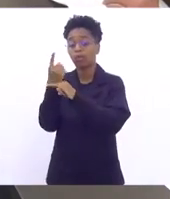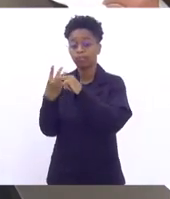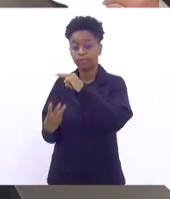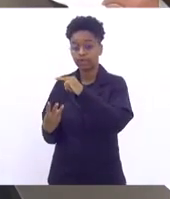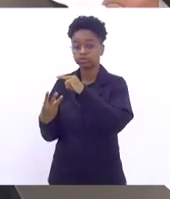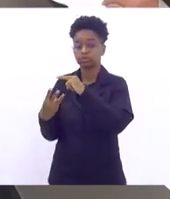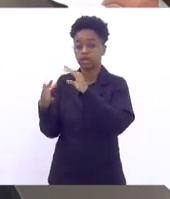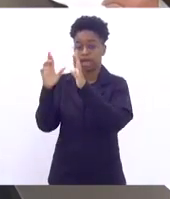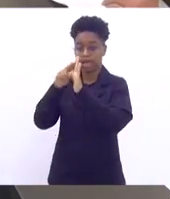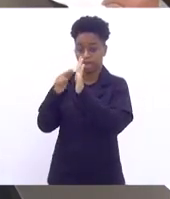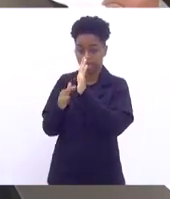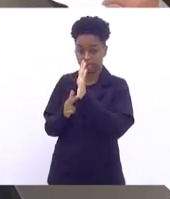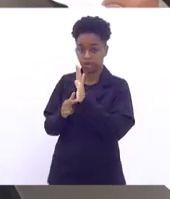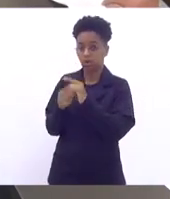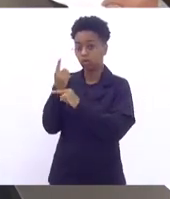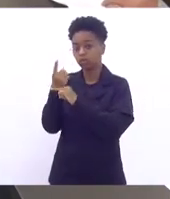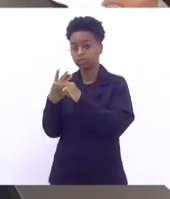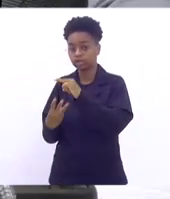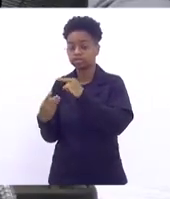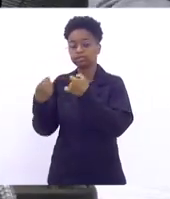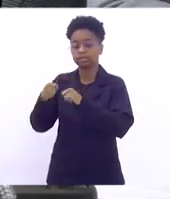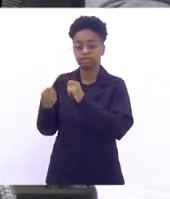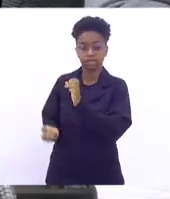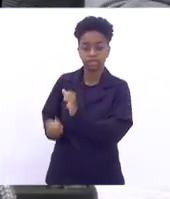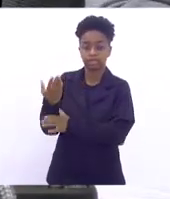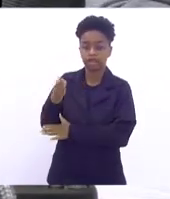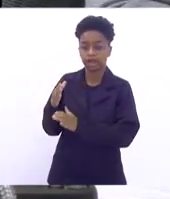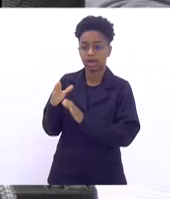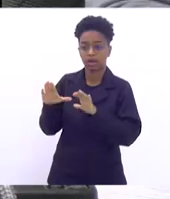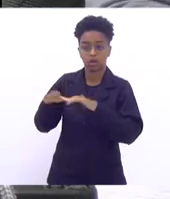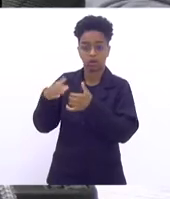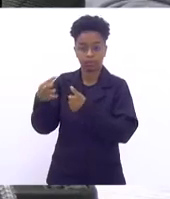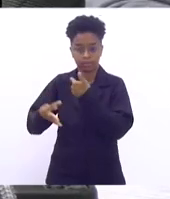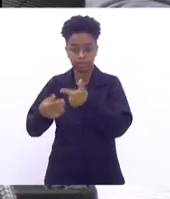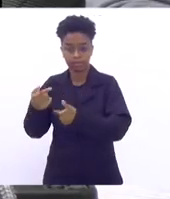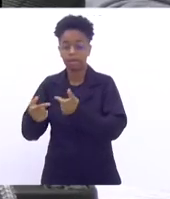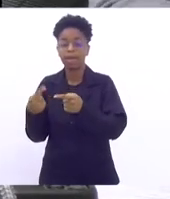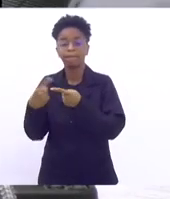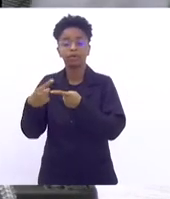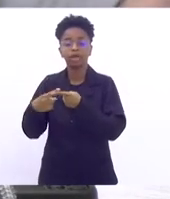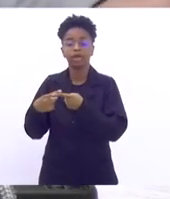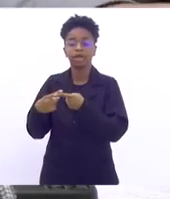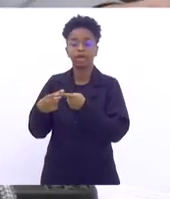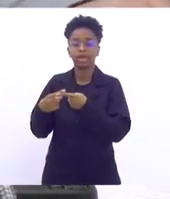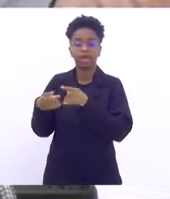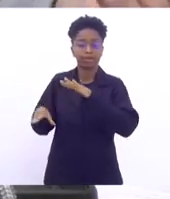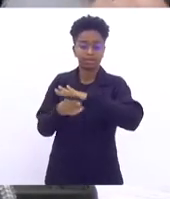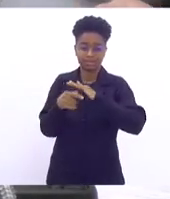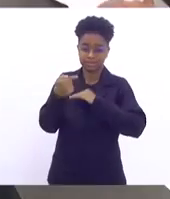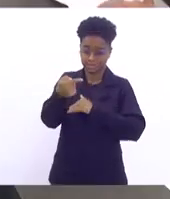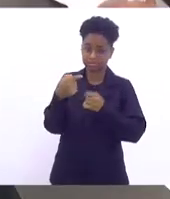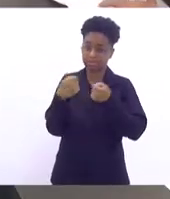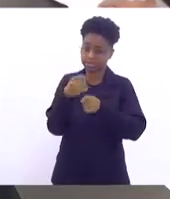ser instituído à frente essa essa emenda 7 ela tem que ser rejeitada